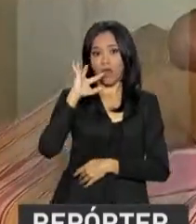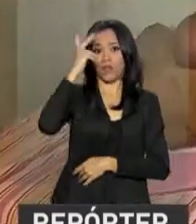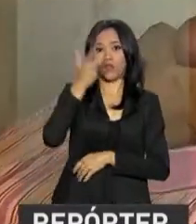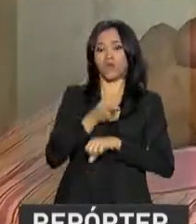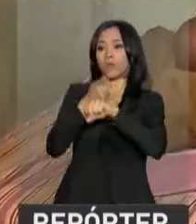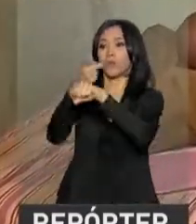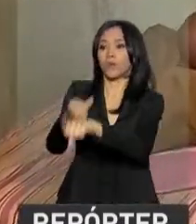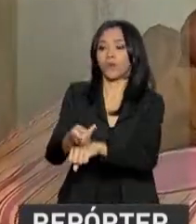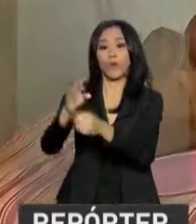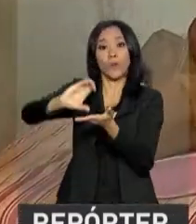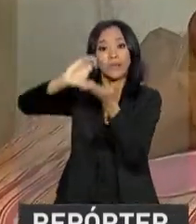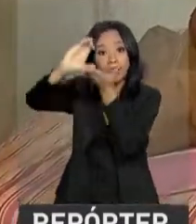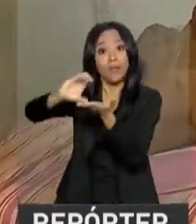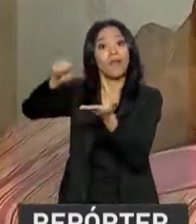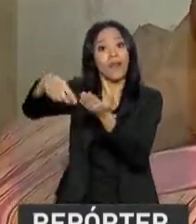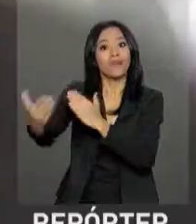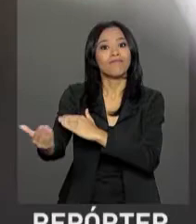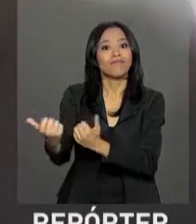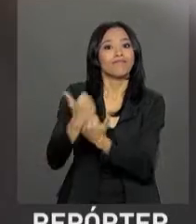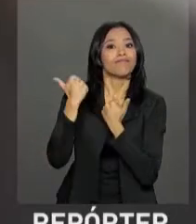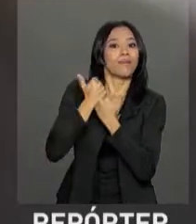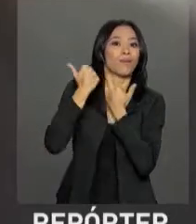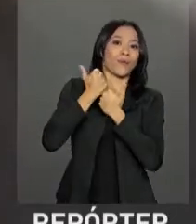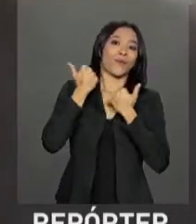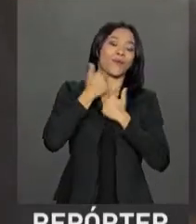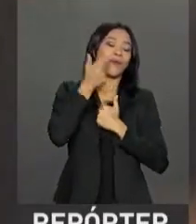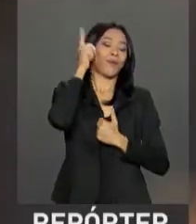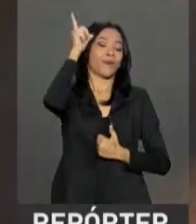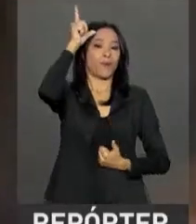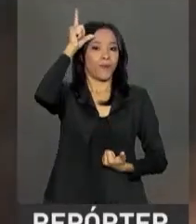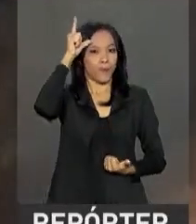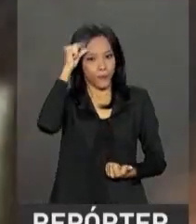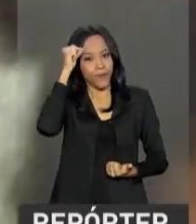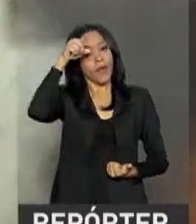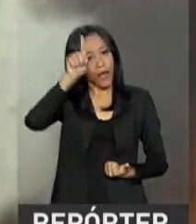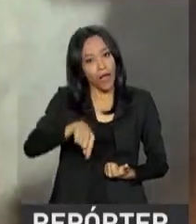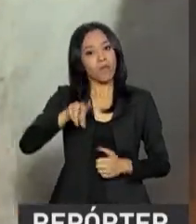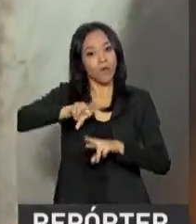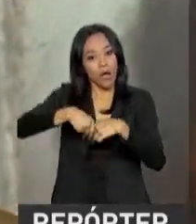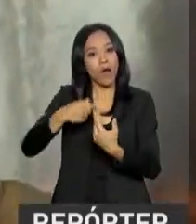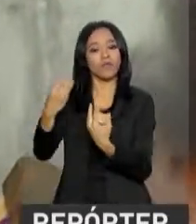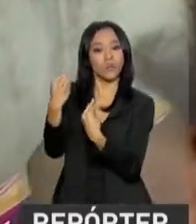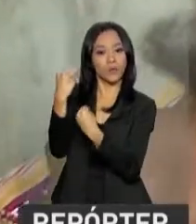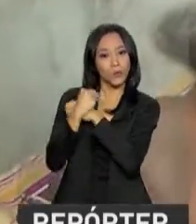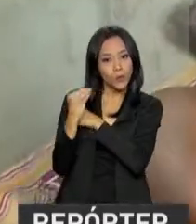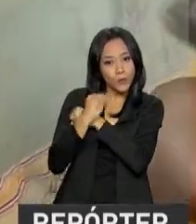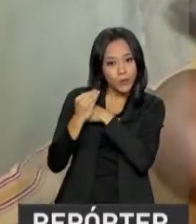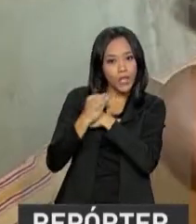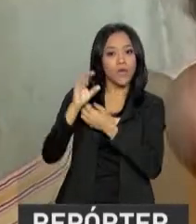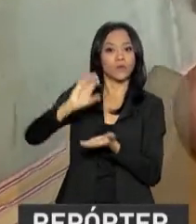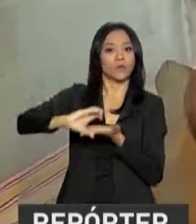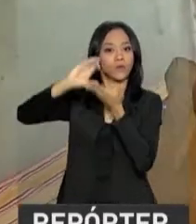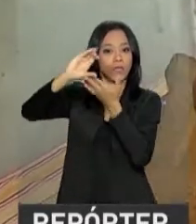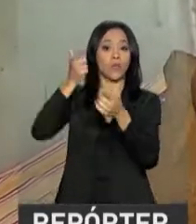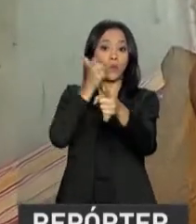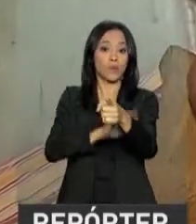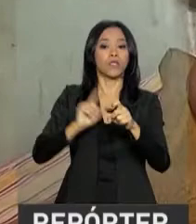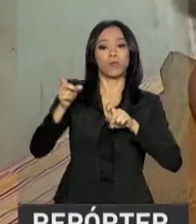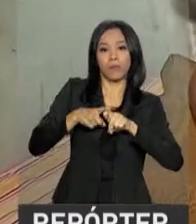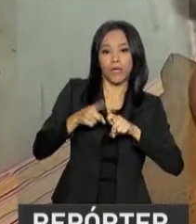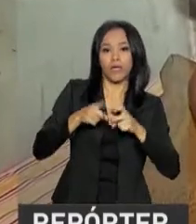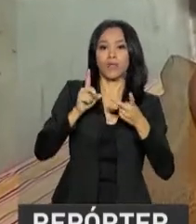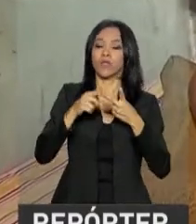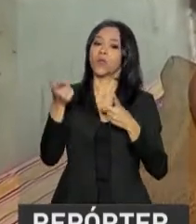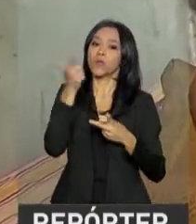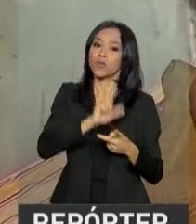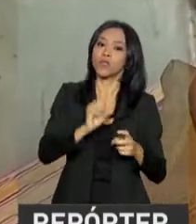ela encontrou o amparo que precisava. E foi através dos cuidados do conselho que ela conseguiu assistência médica e